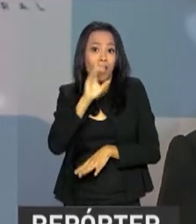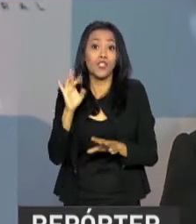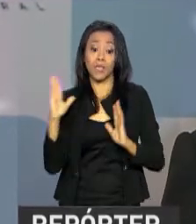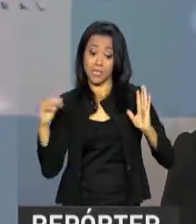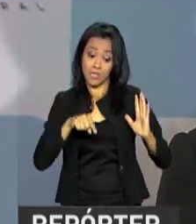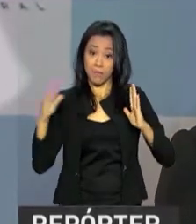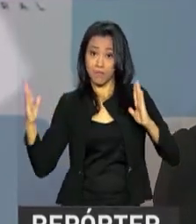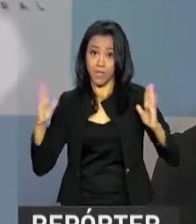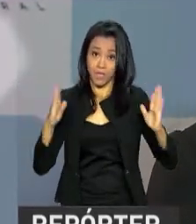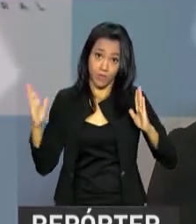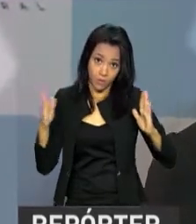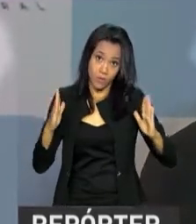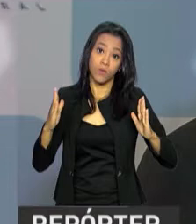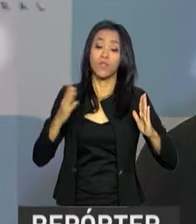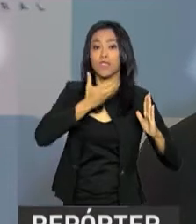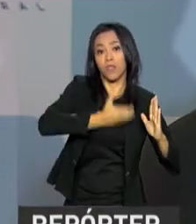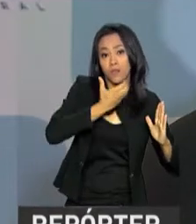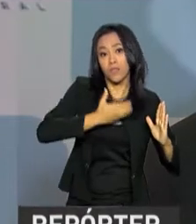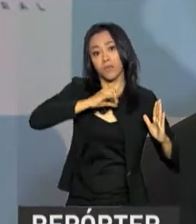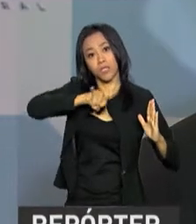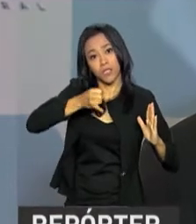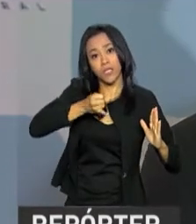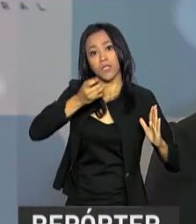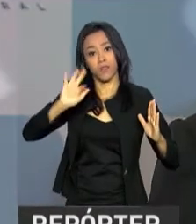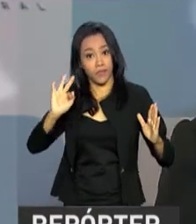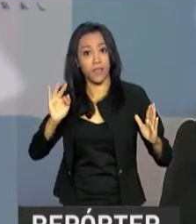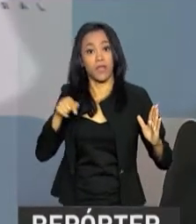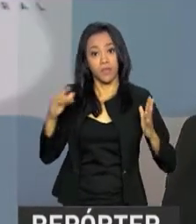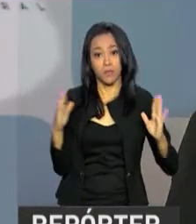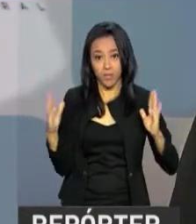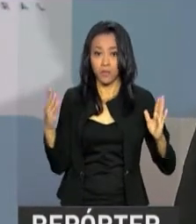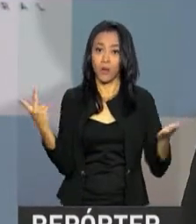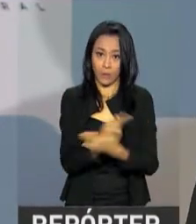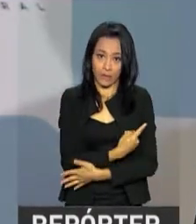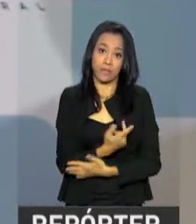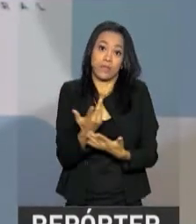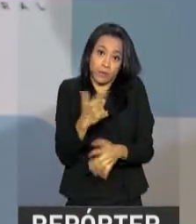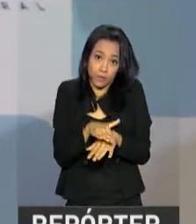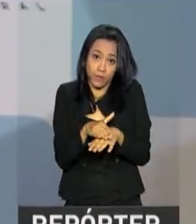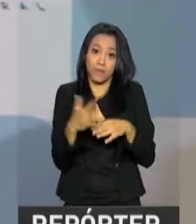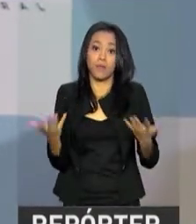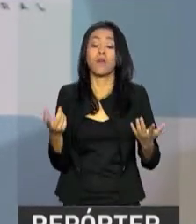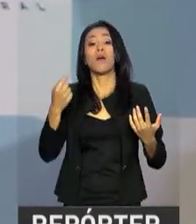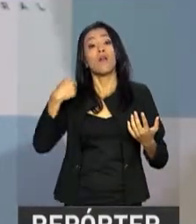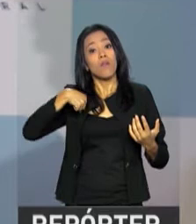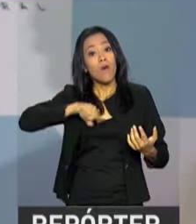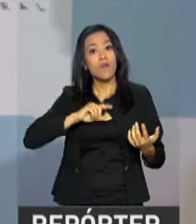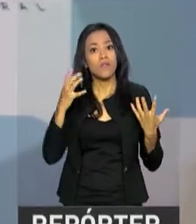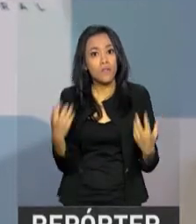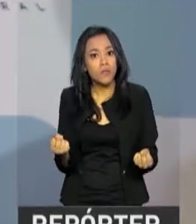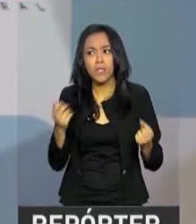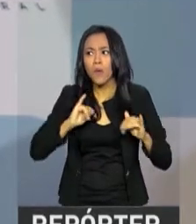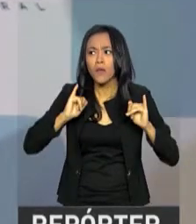meses de dezembro janeiro fevereiro então e nós vamos entrar com a ação no momento em que ela não está na